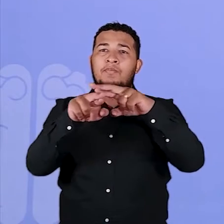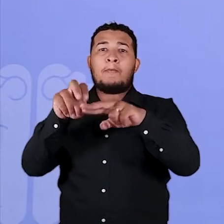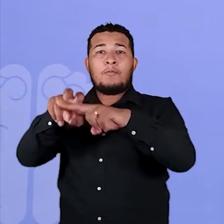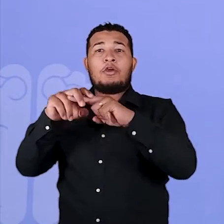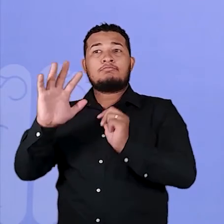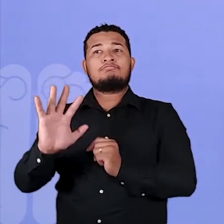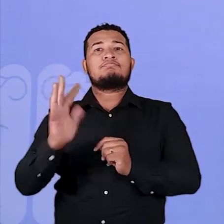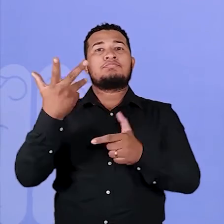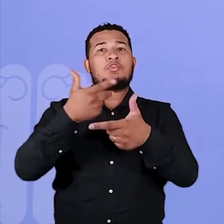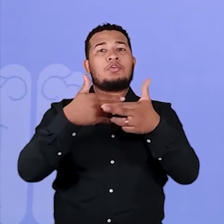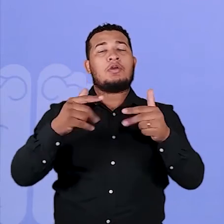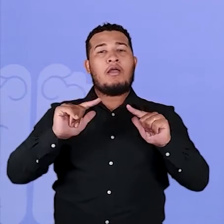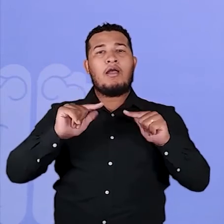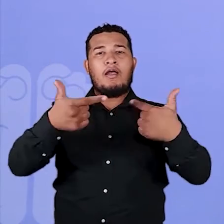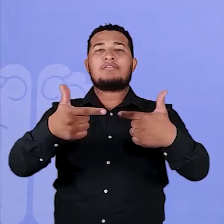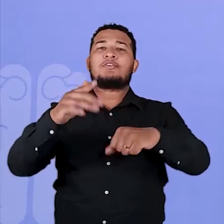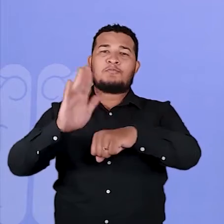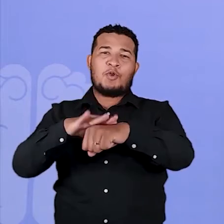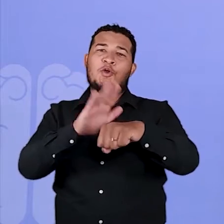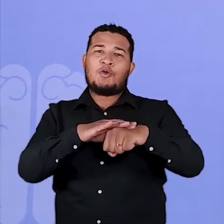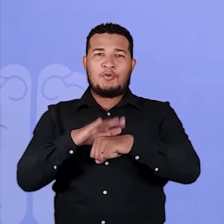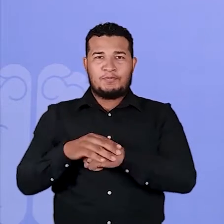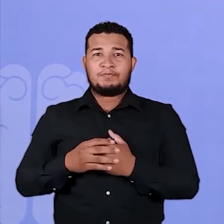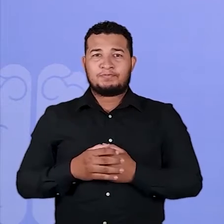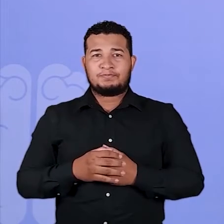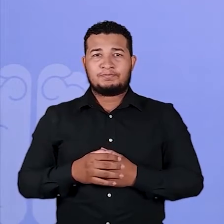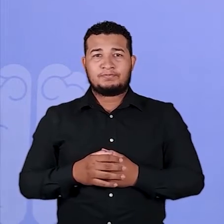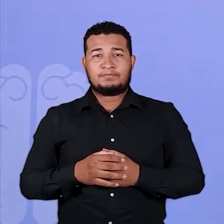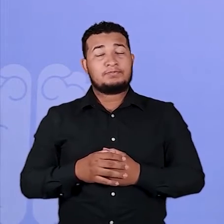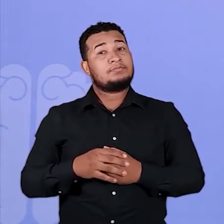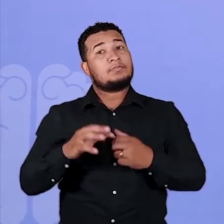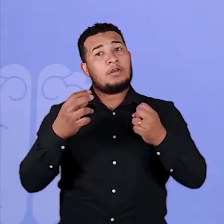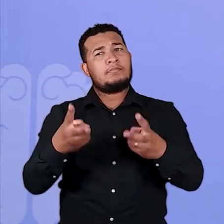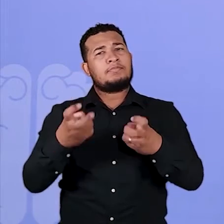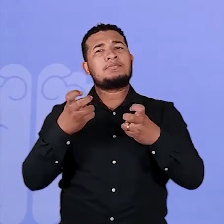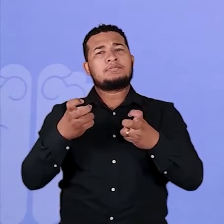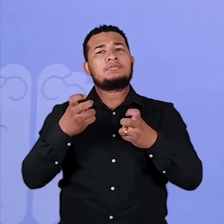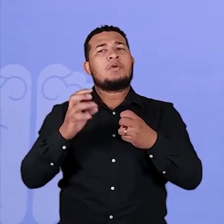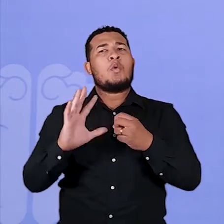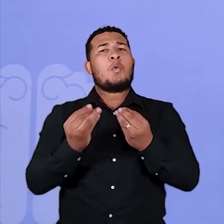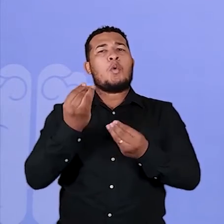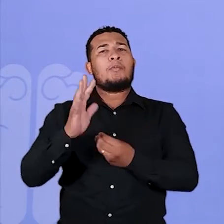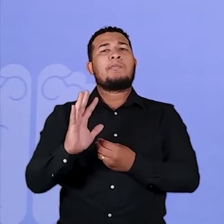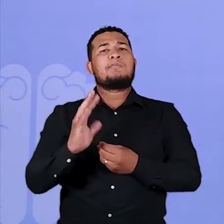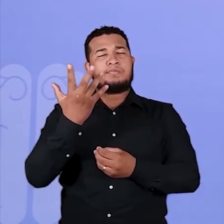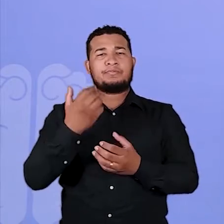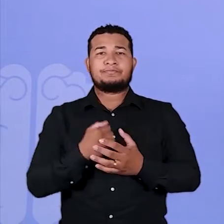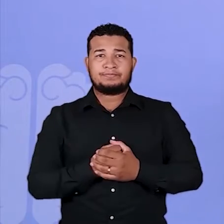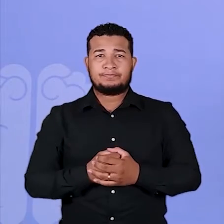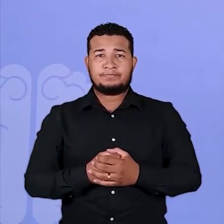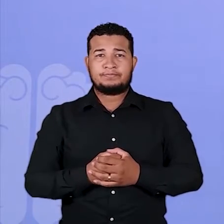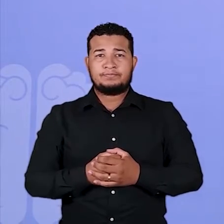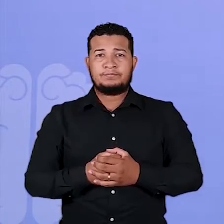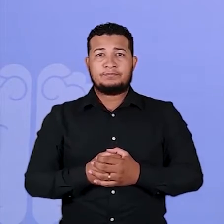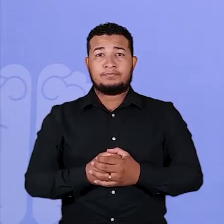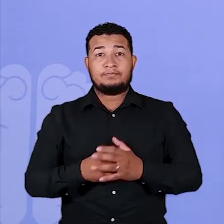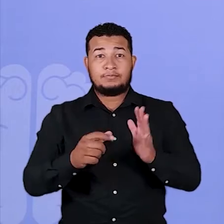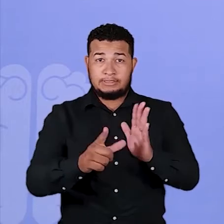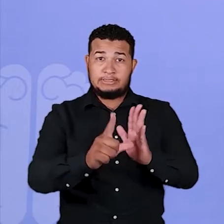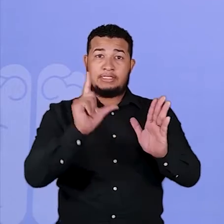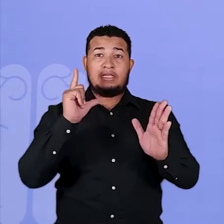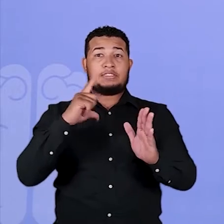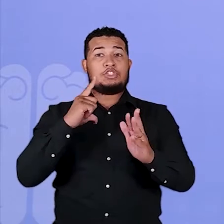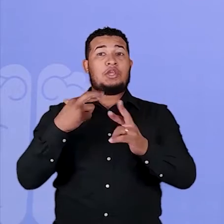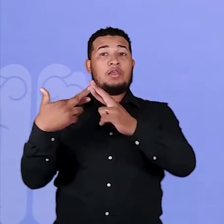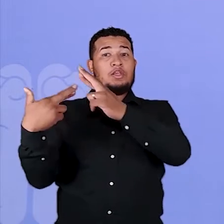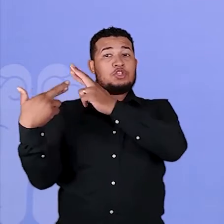pelo resultado de suas ações. Observem, então, esse deslocamento. Antes nós falávamos